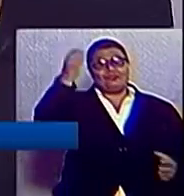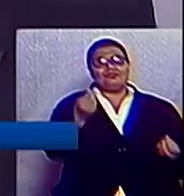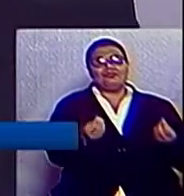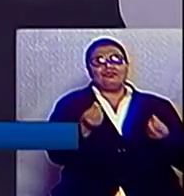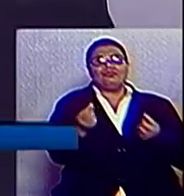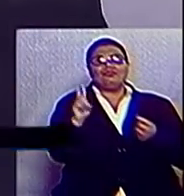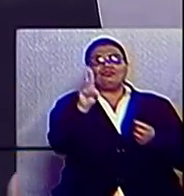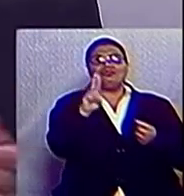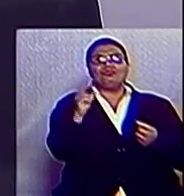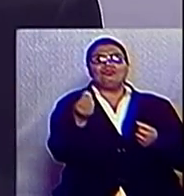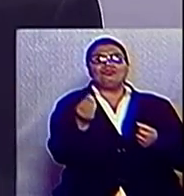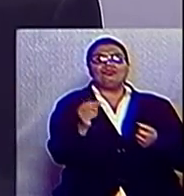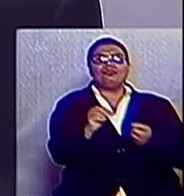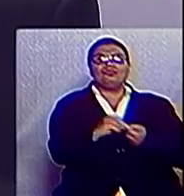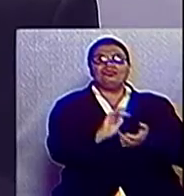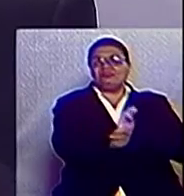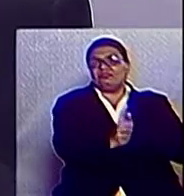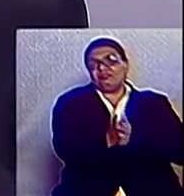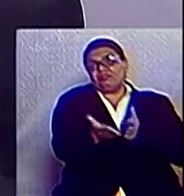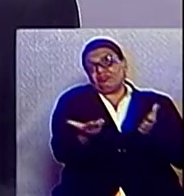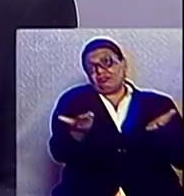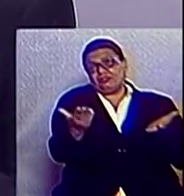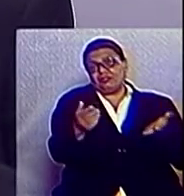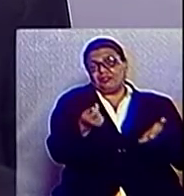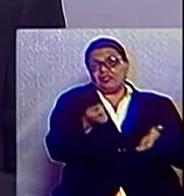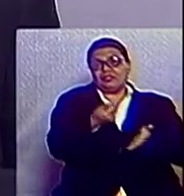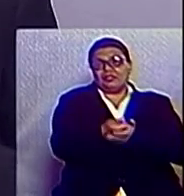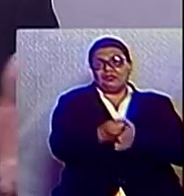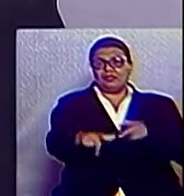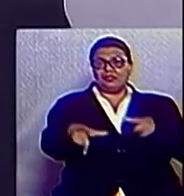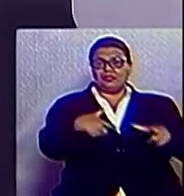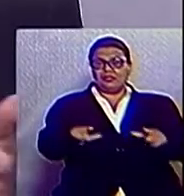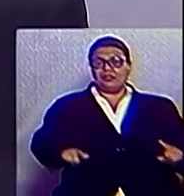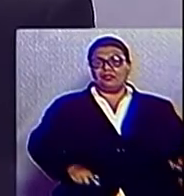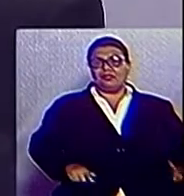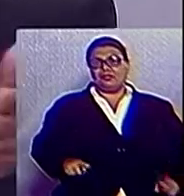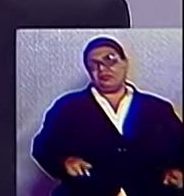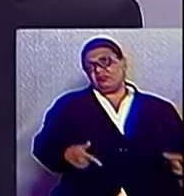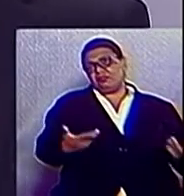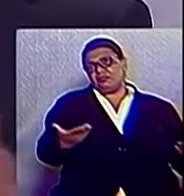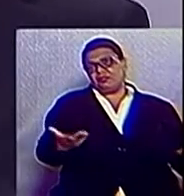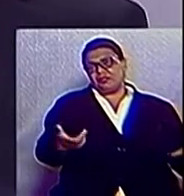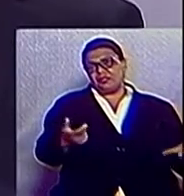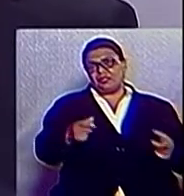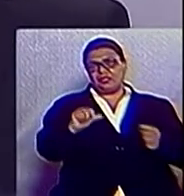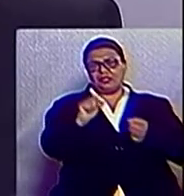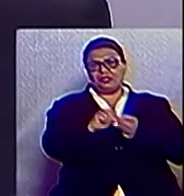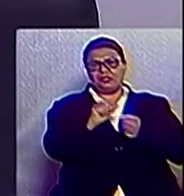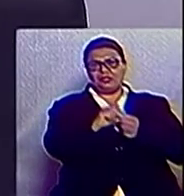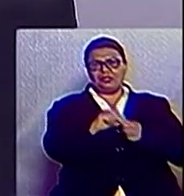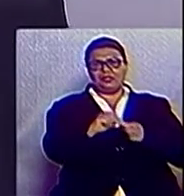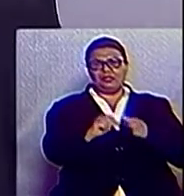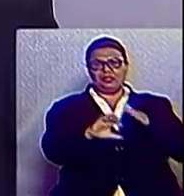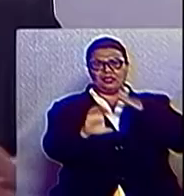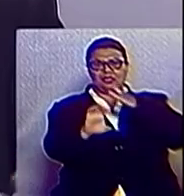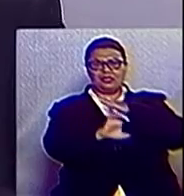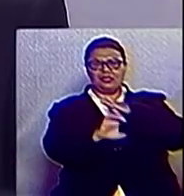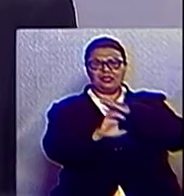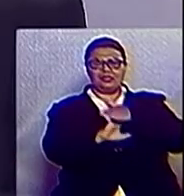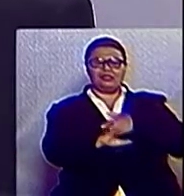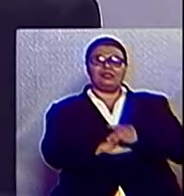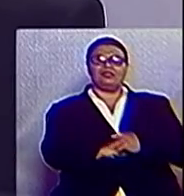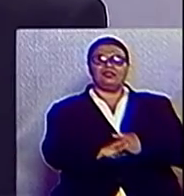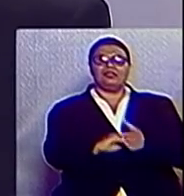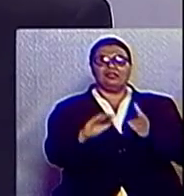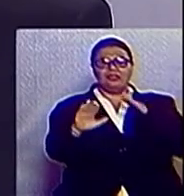De nada. A não ser pagar os empregados que tocam a Secretaria do Meio Ambiente. Na verdade,